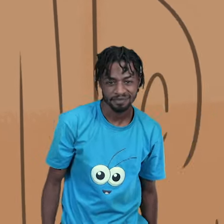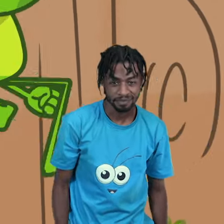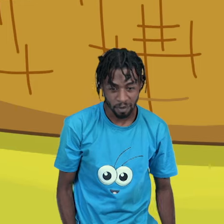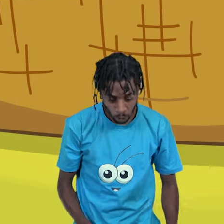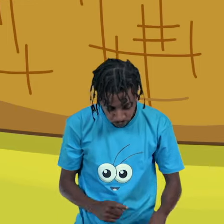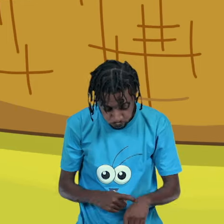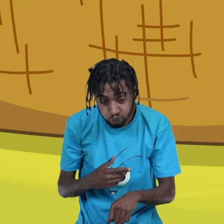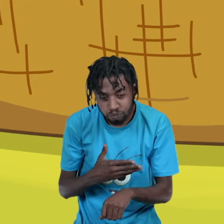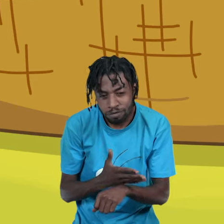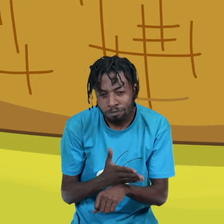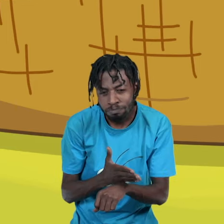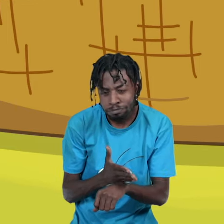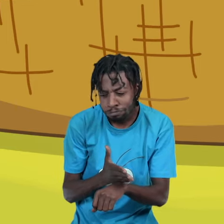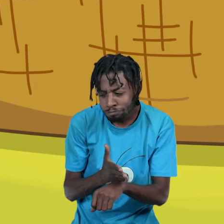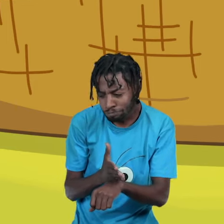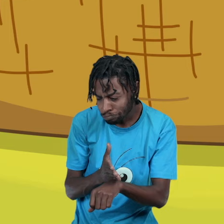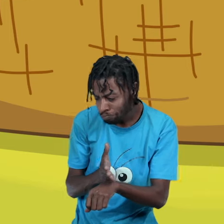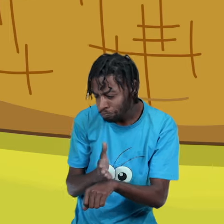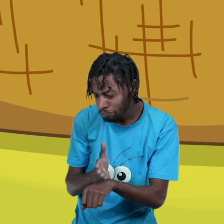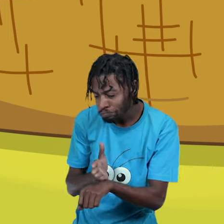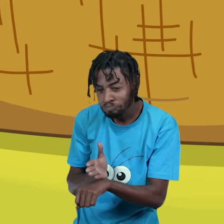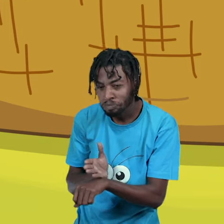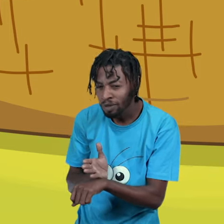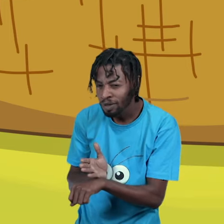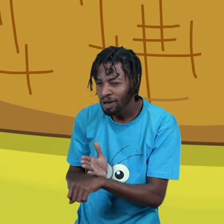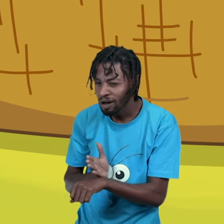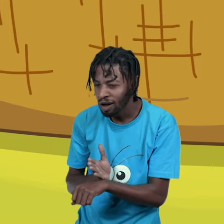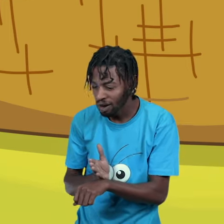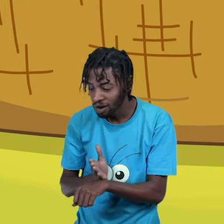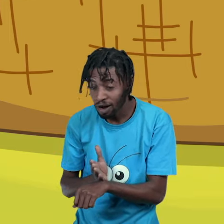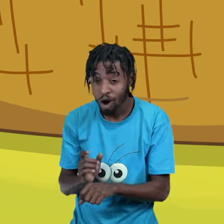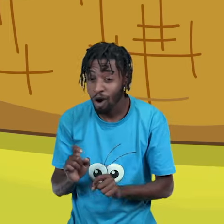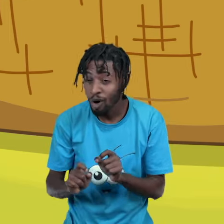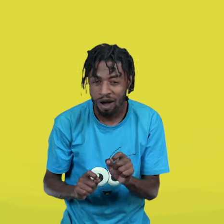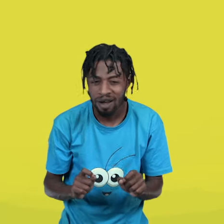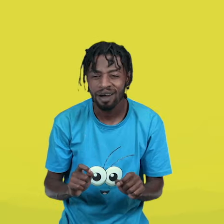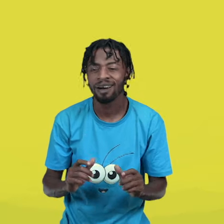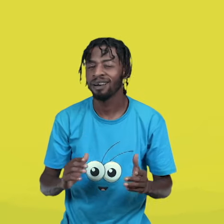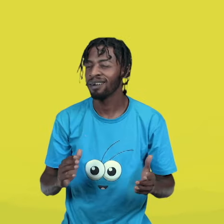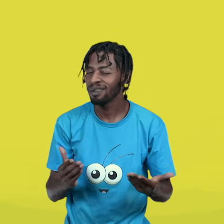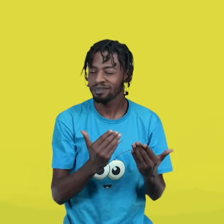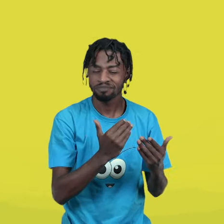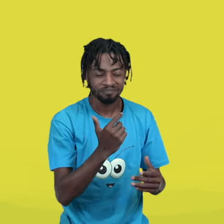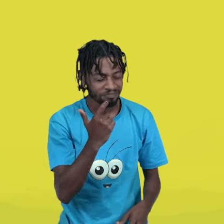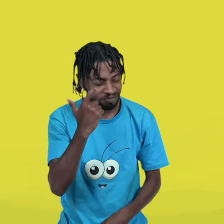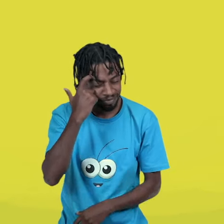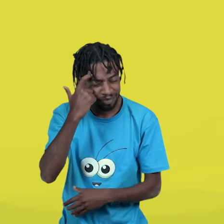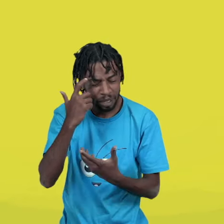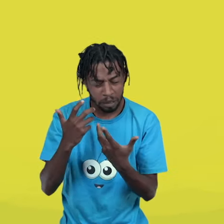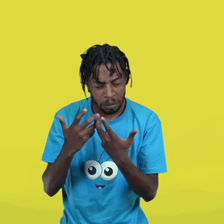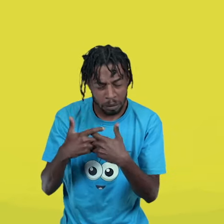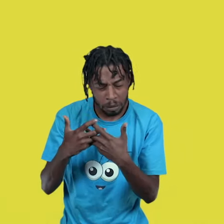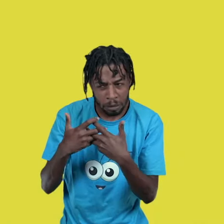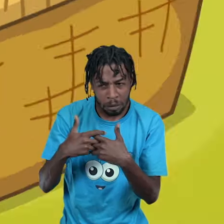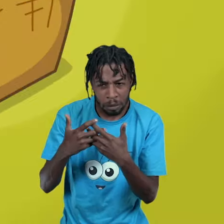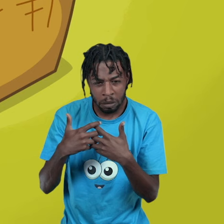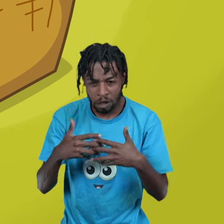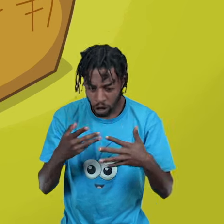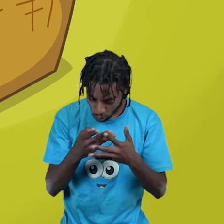O tempo passa! Assim depressa! Está na hora de pensar!